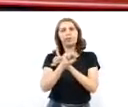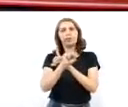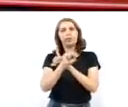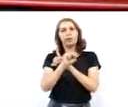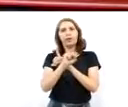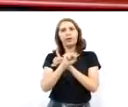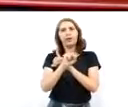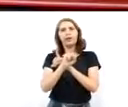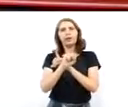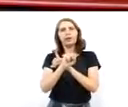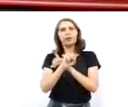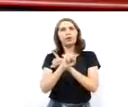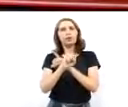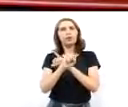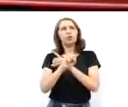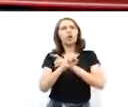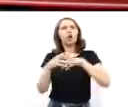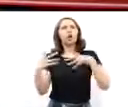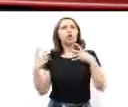educação, como